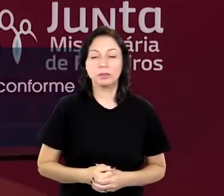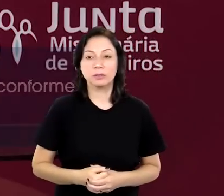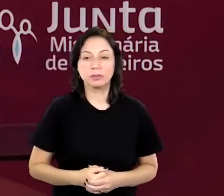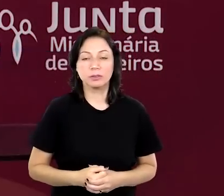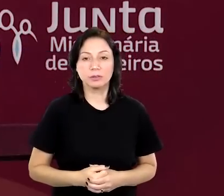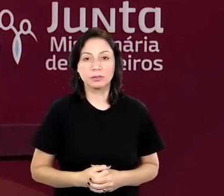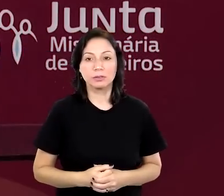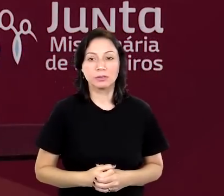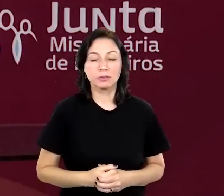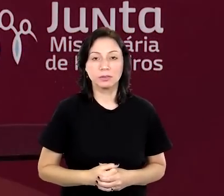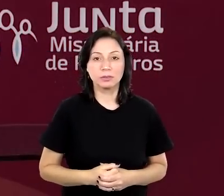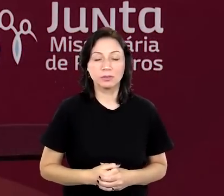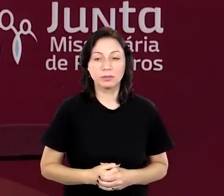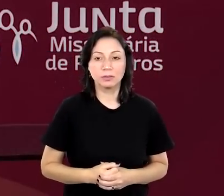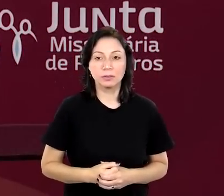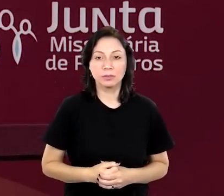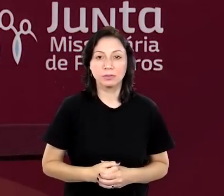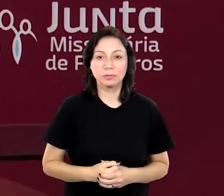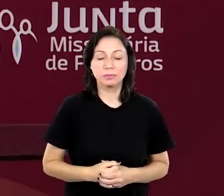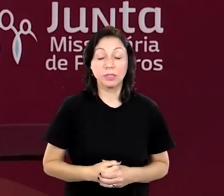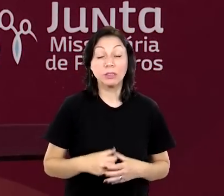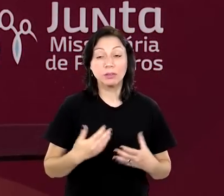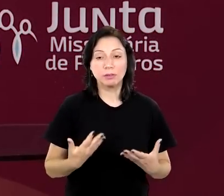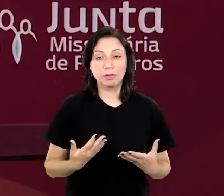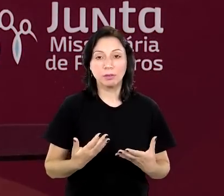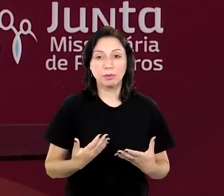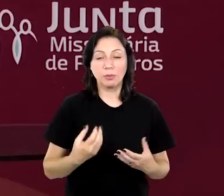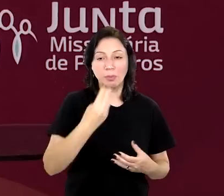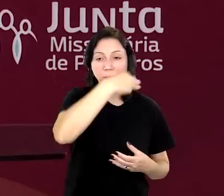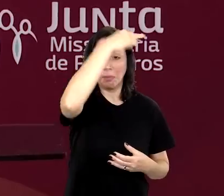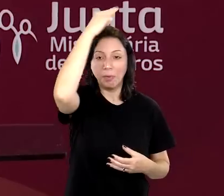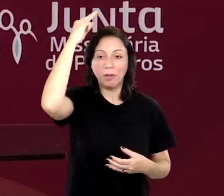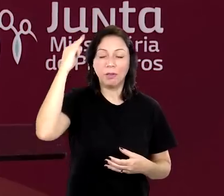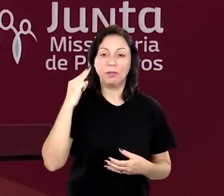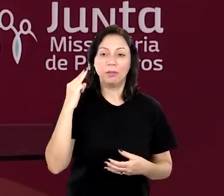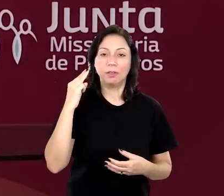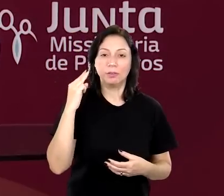detalhes, uma posição. Ela diz,